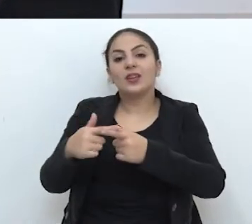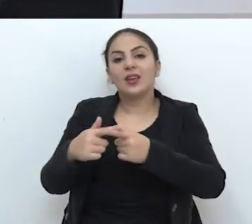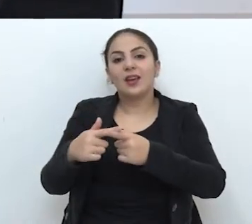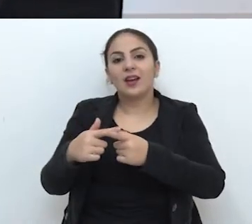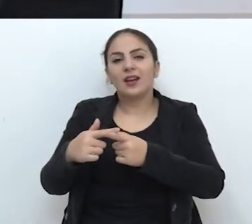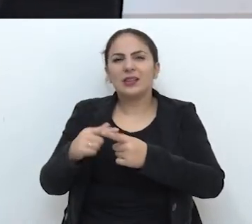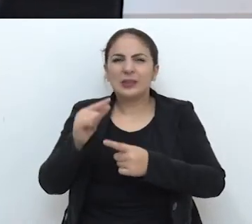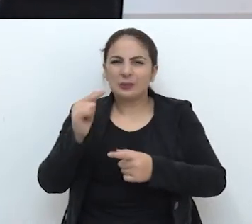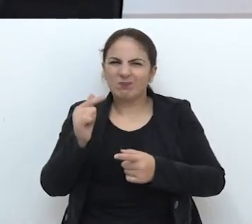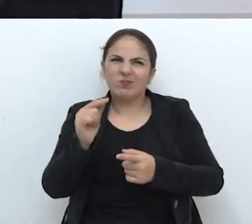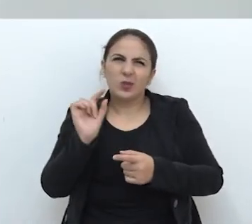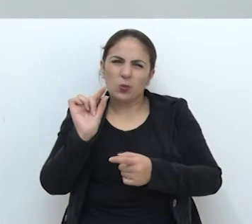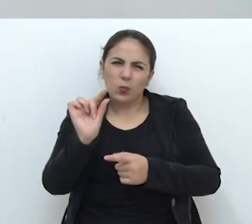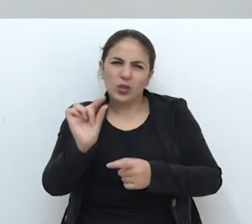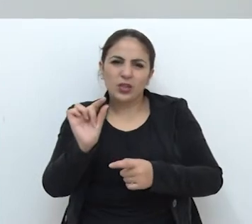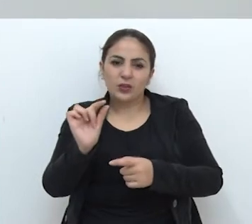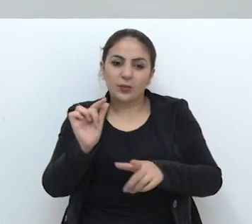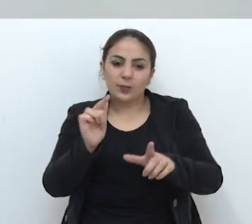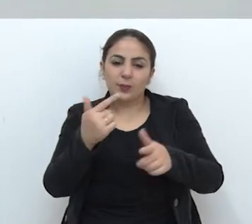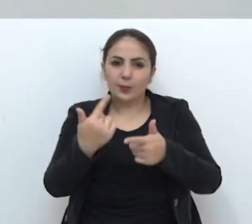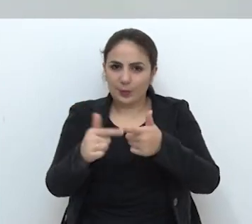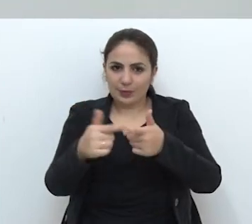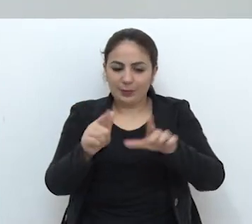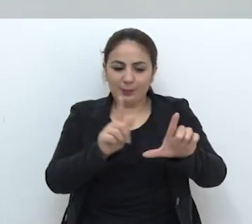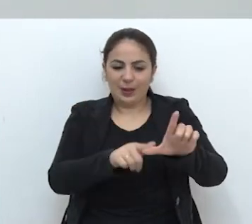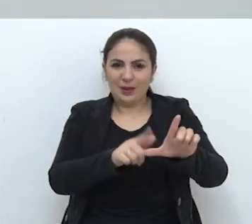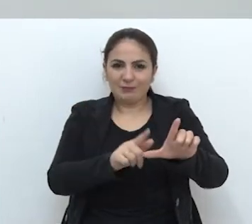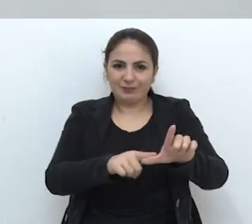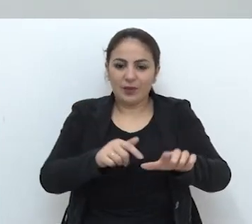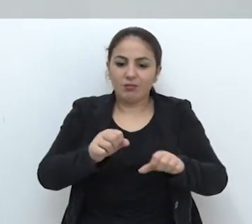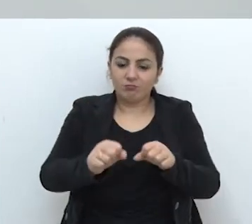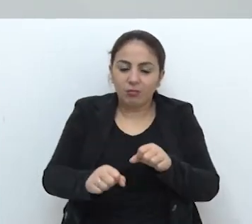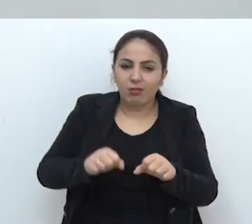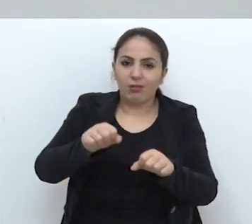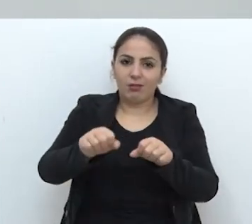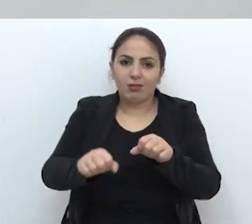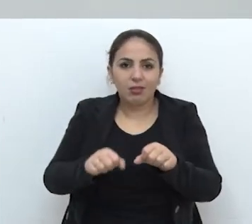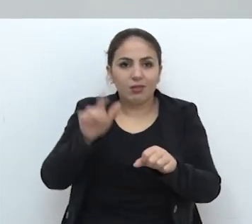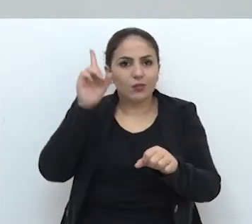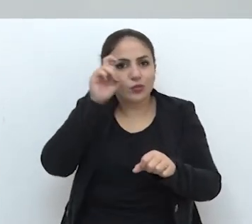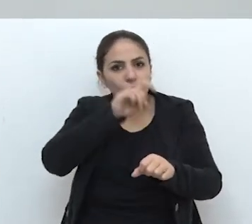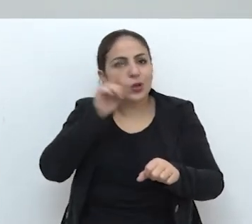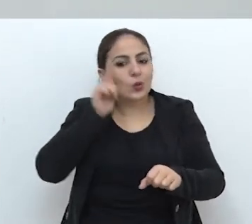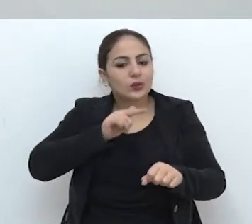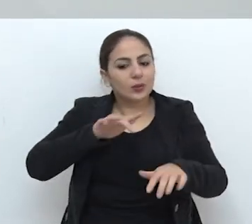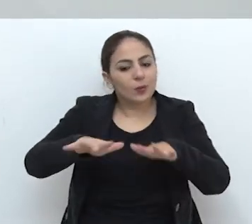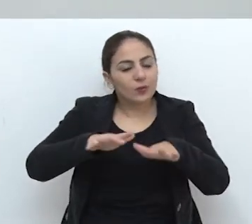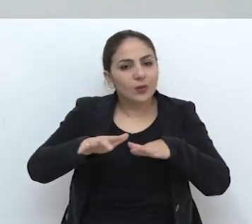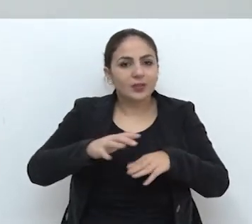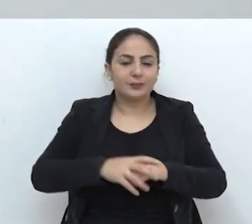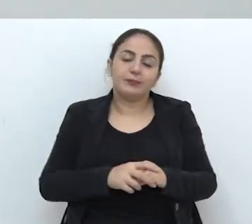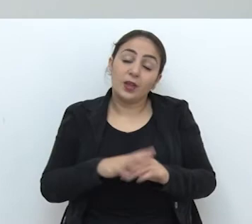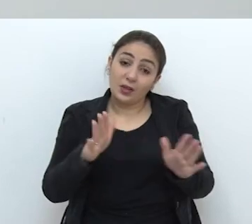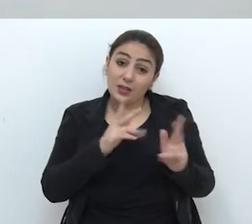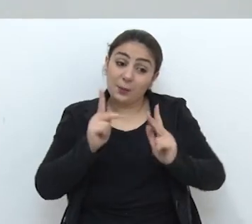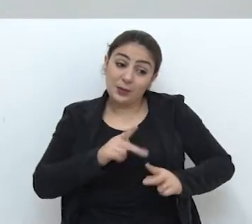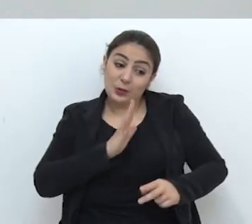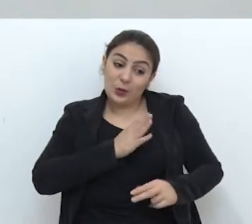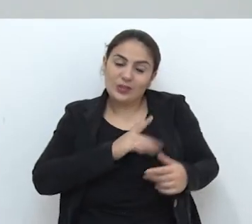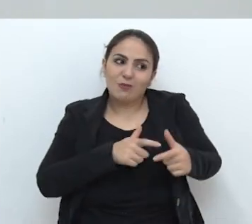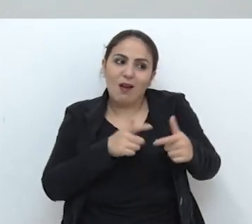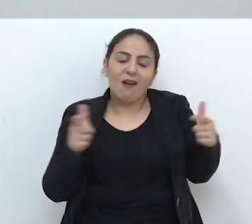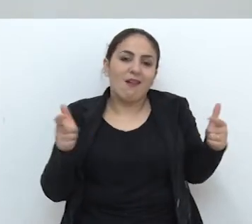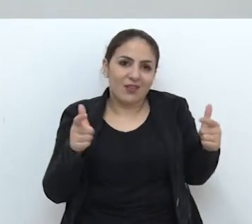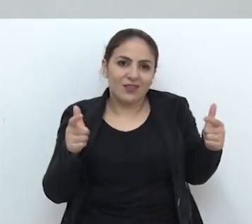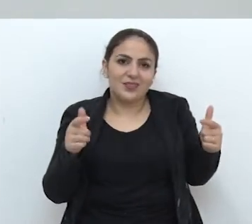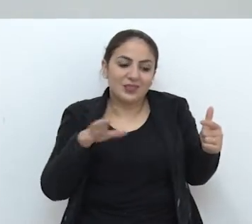tem uma pequena condição ali na perninha dele que faz com que ele tenha um pouquinho de dificuldade no caminhar. Mas às vezes alguém com coração